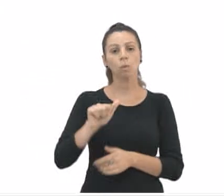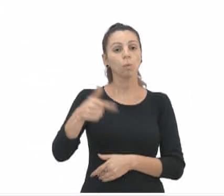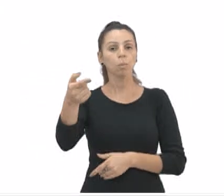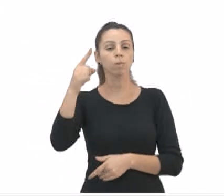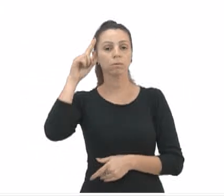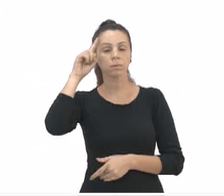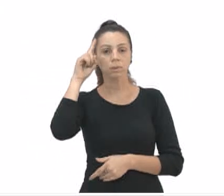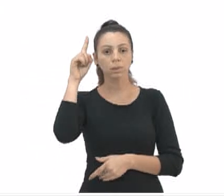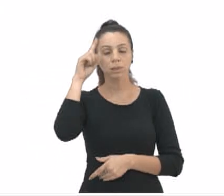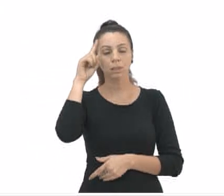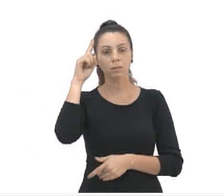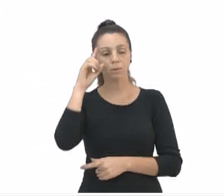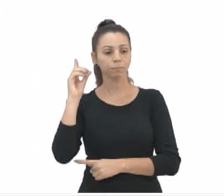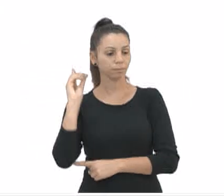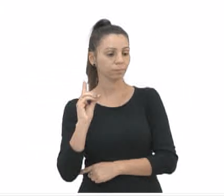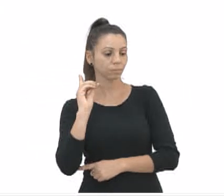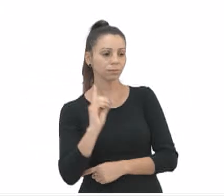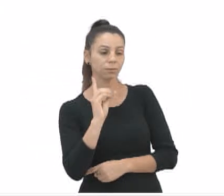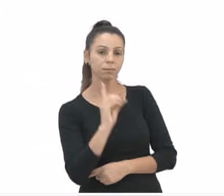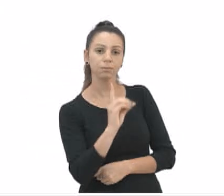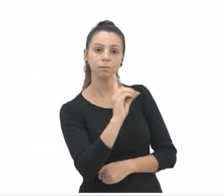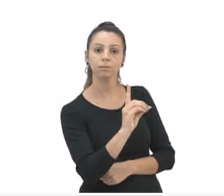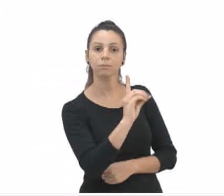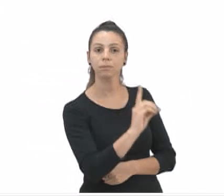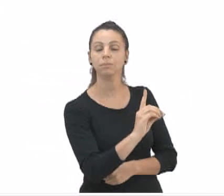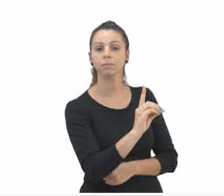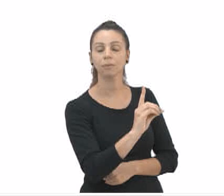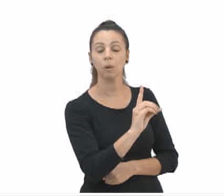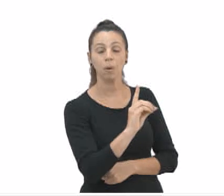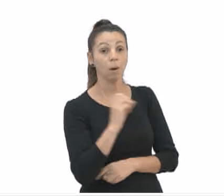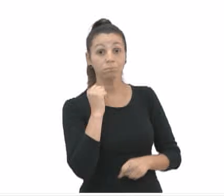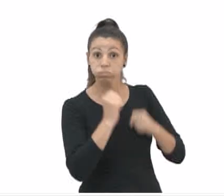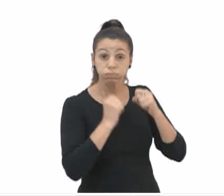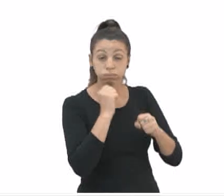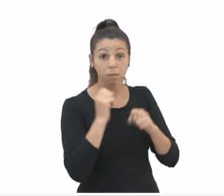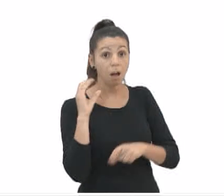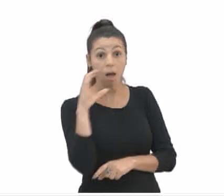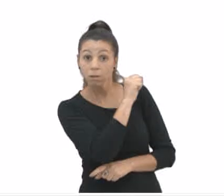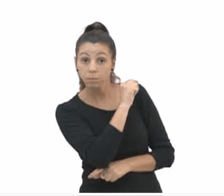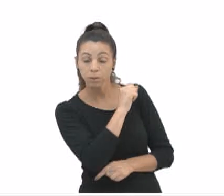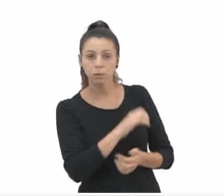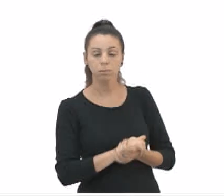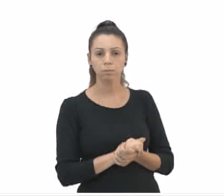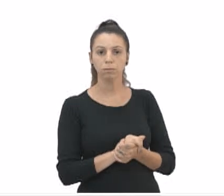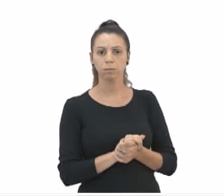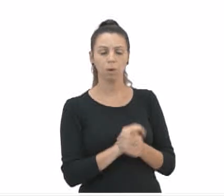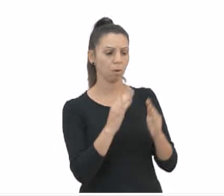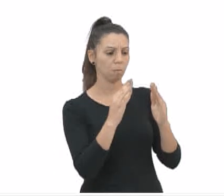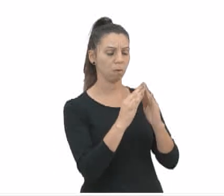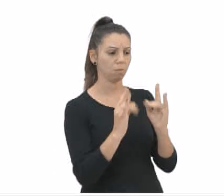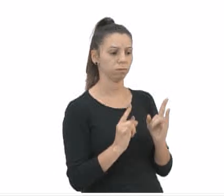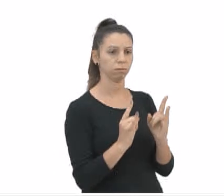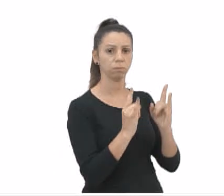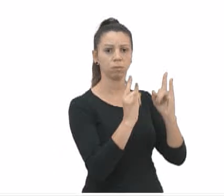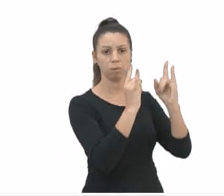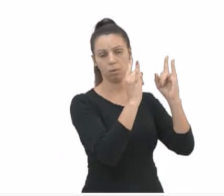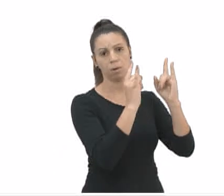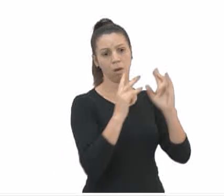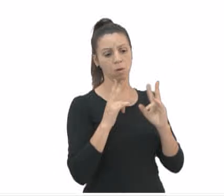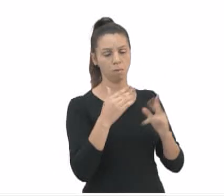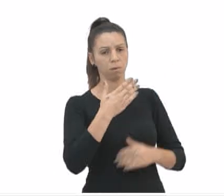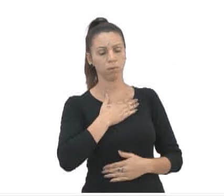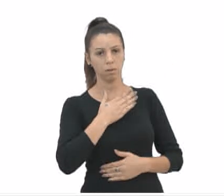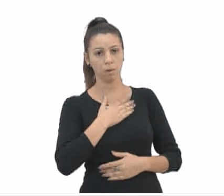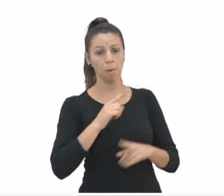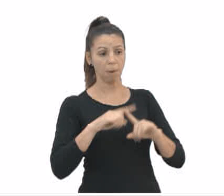seguinte, fui à sua casa, literalmente correndo. Ela não morava num sobrado como eu, e